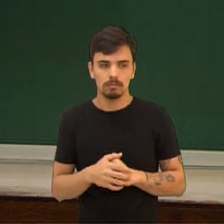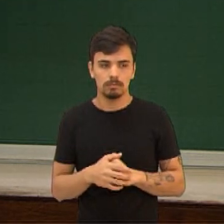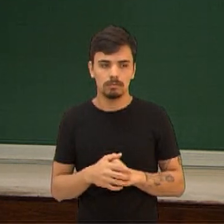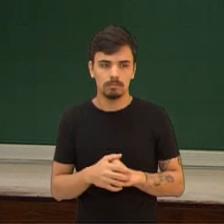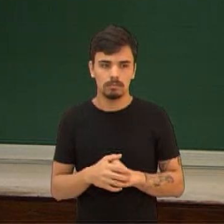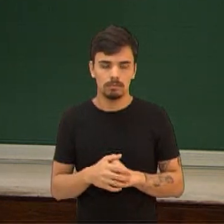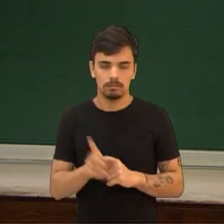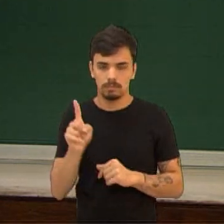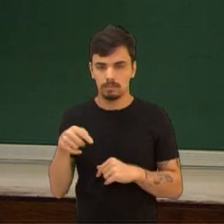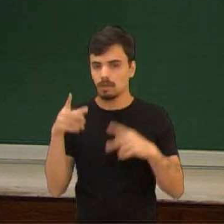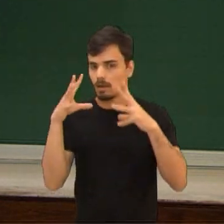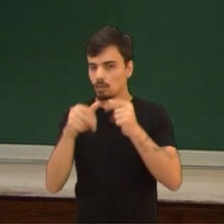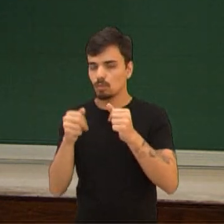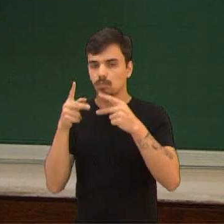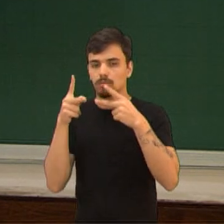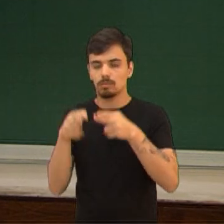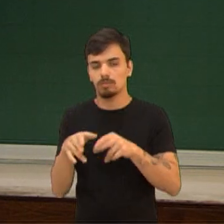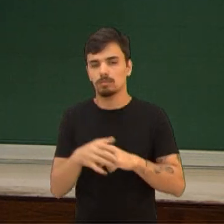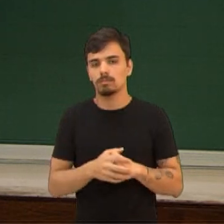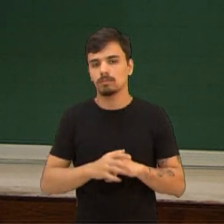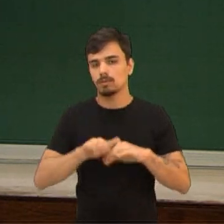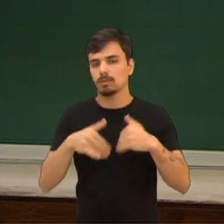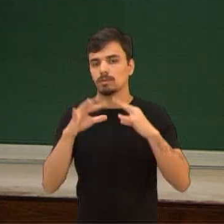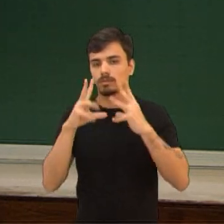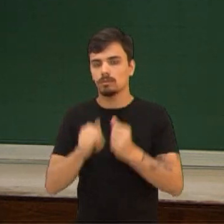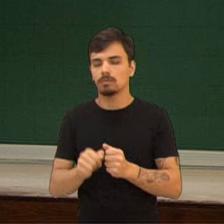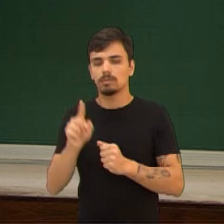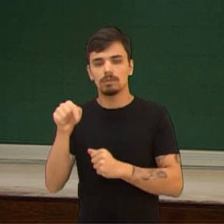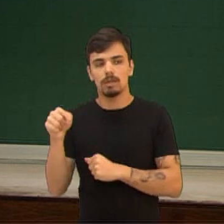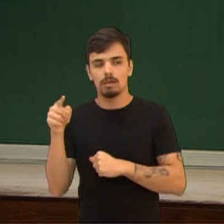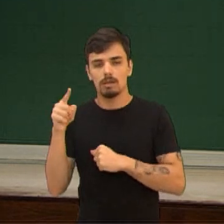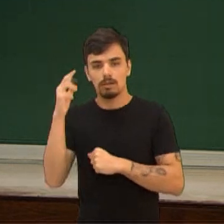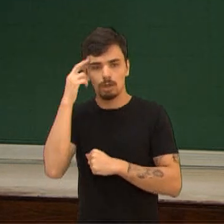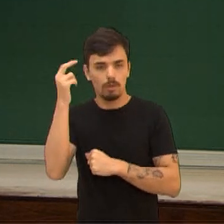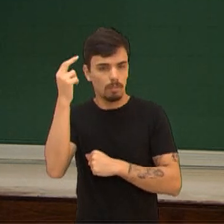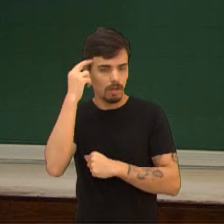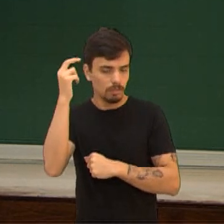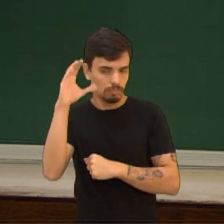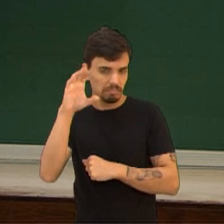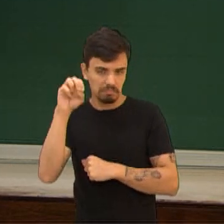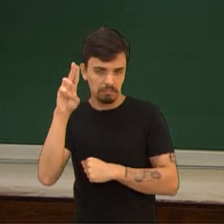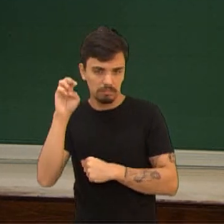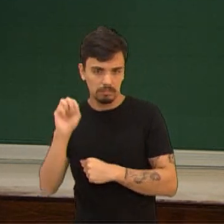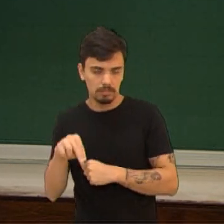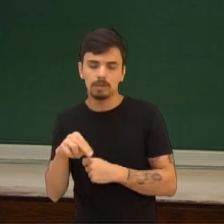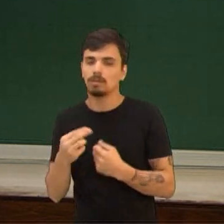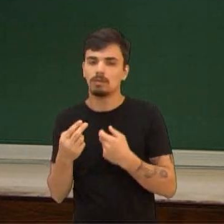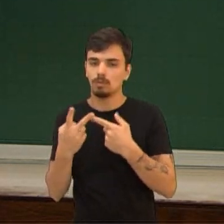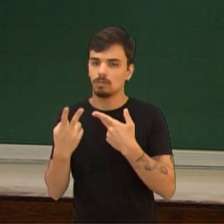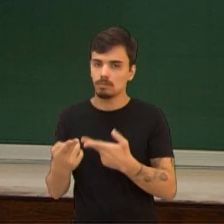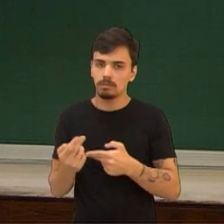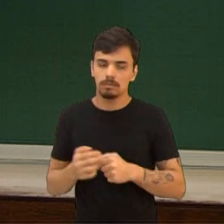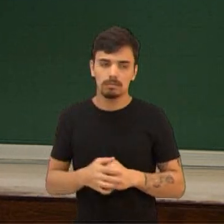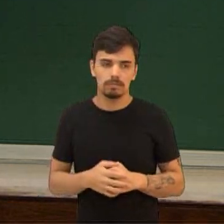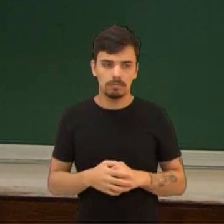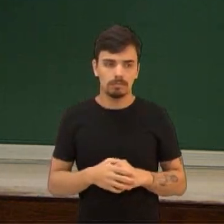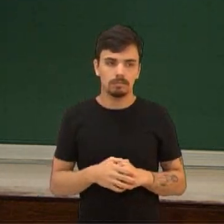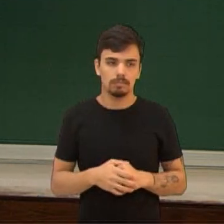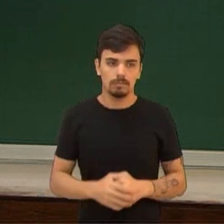as tensões são iguais, então todas elas são comuns. Como elas são comuns,